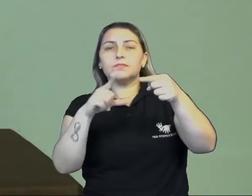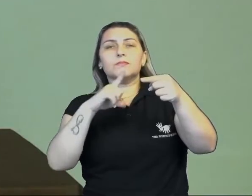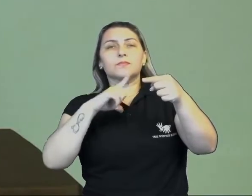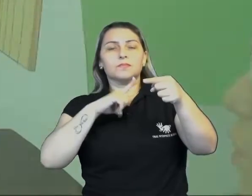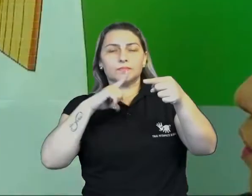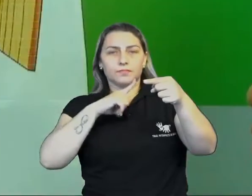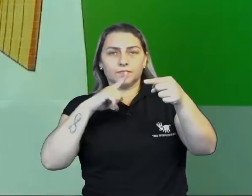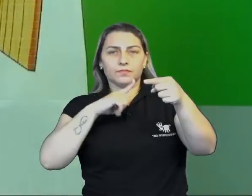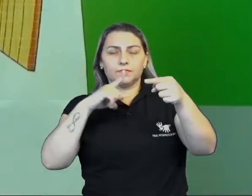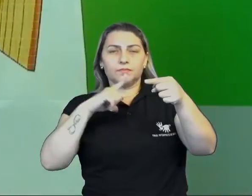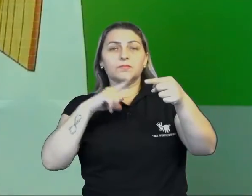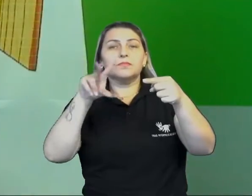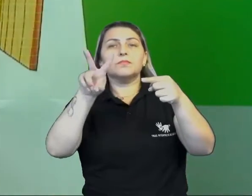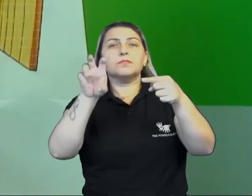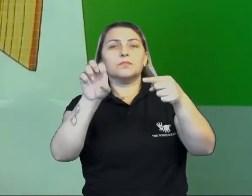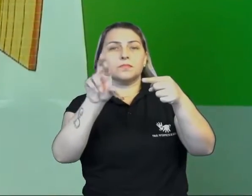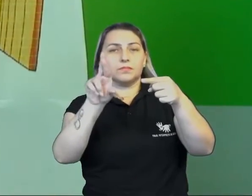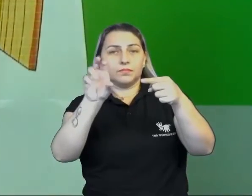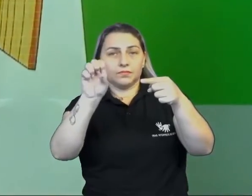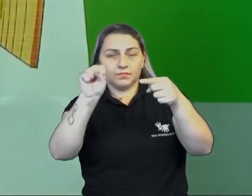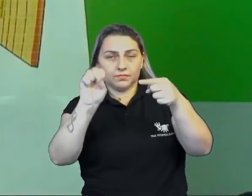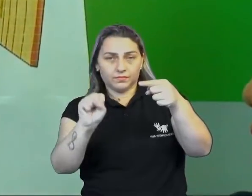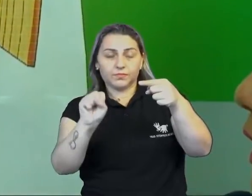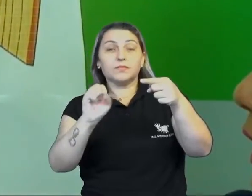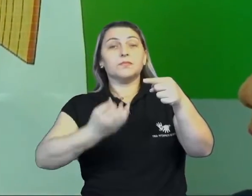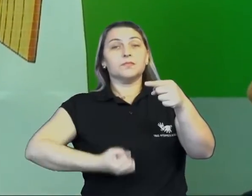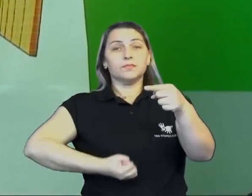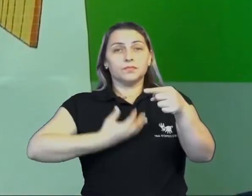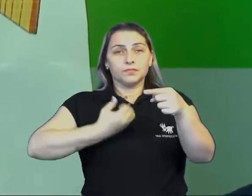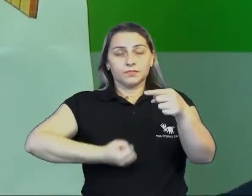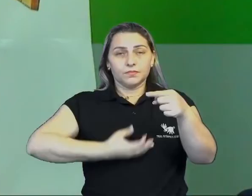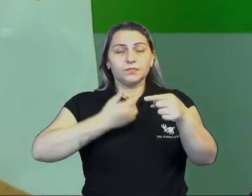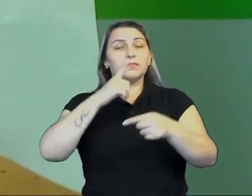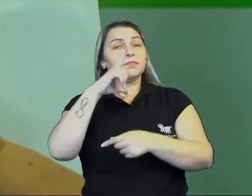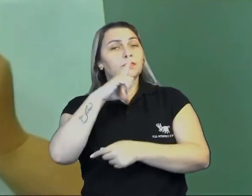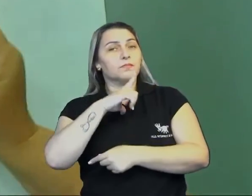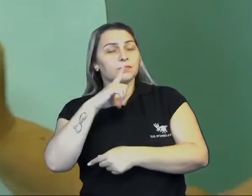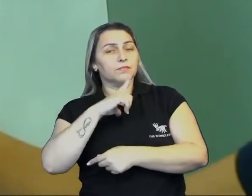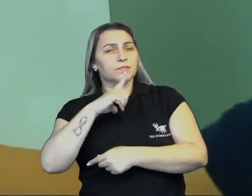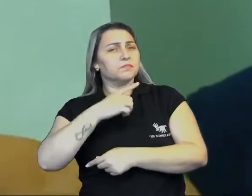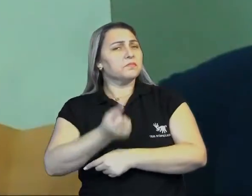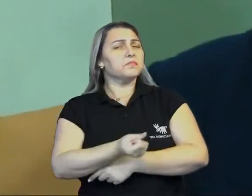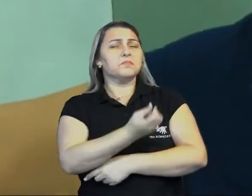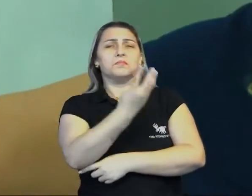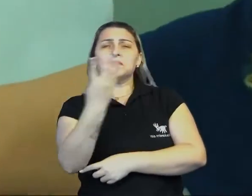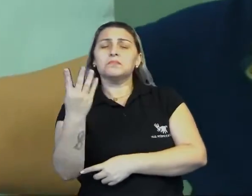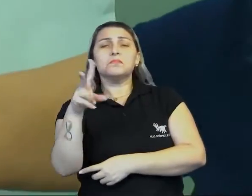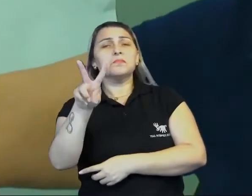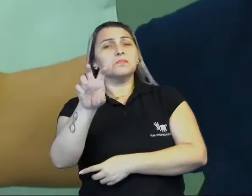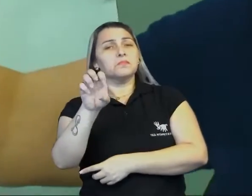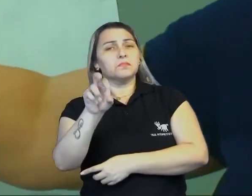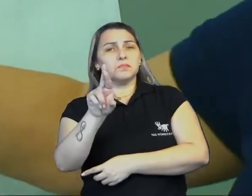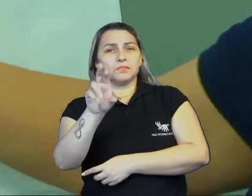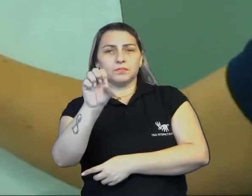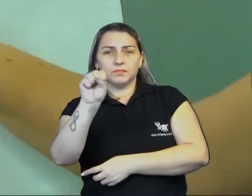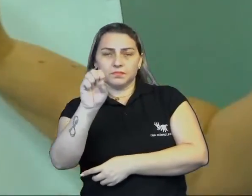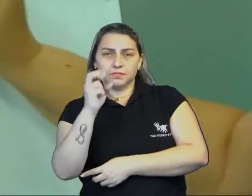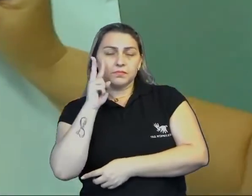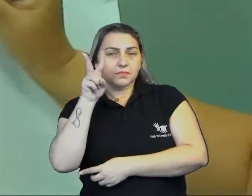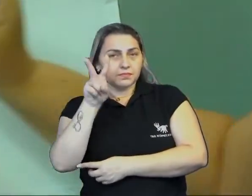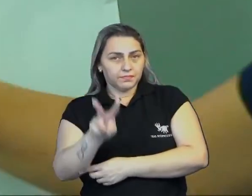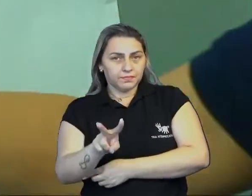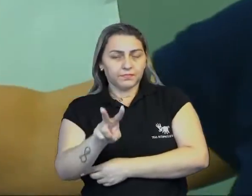um verso. E esse poema, ele contém quantos versos mesmo que nós vimos